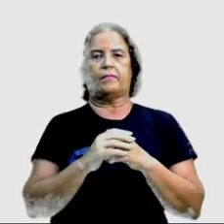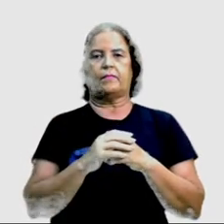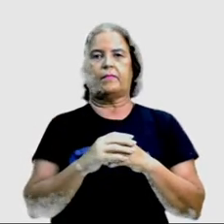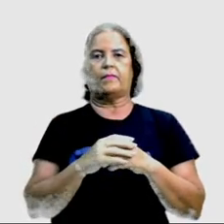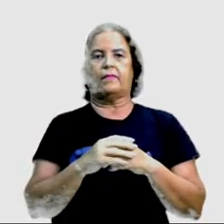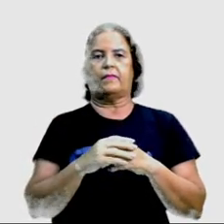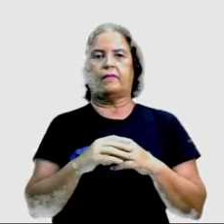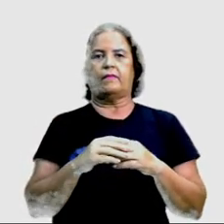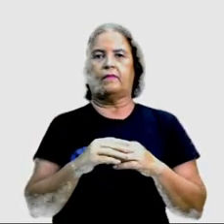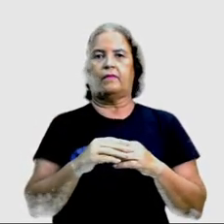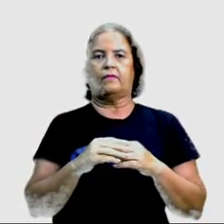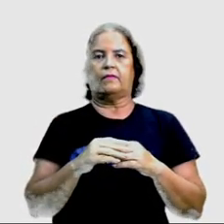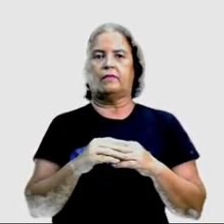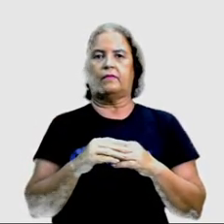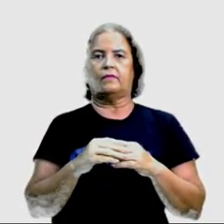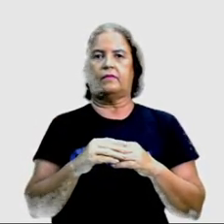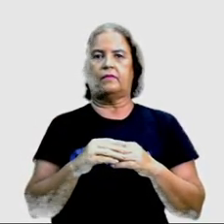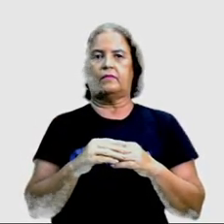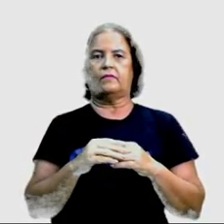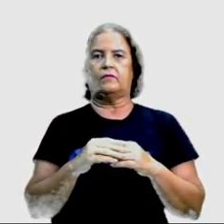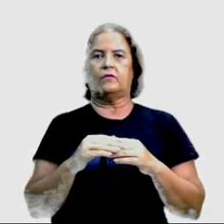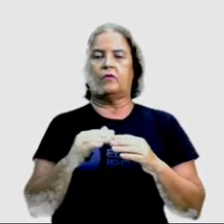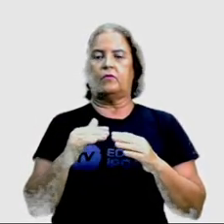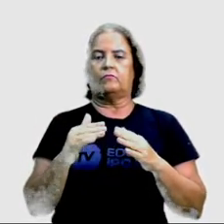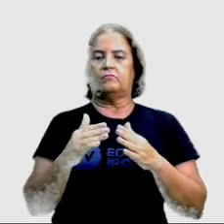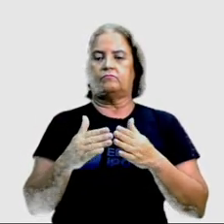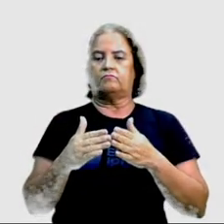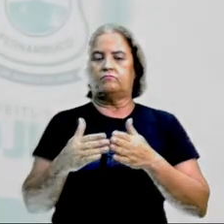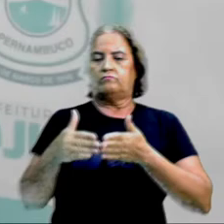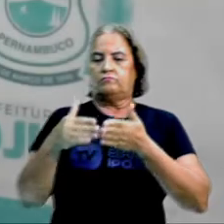Undersea vai ser o submarino.